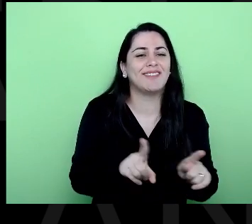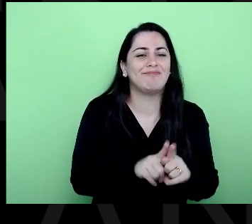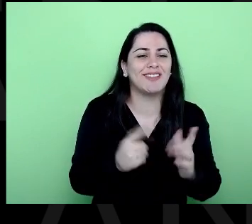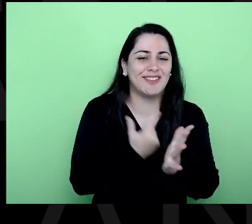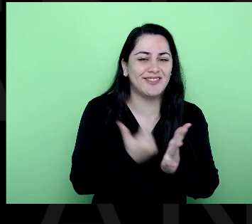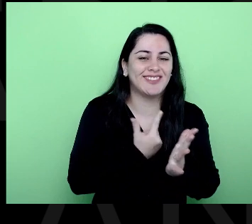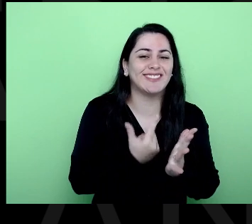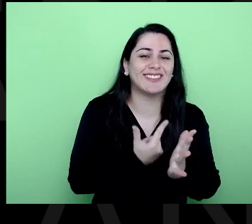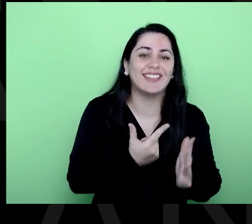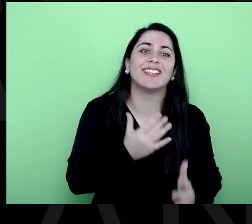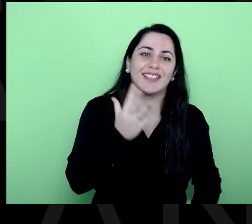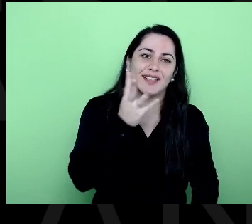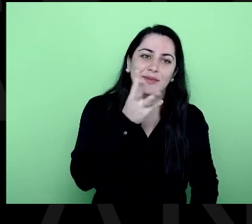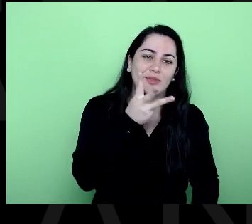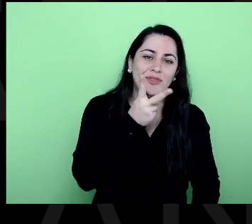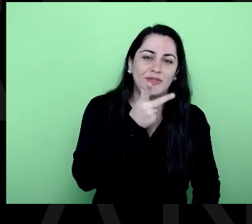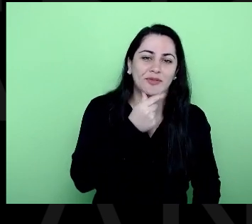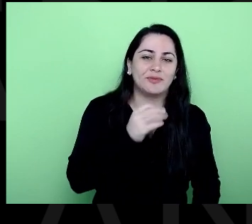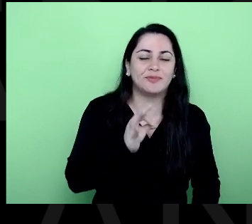Esse demorou muito também.